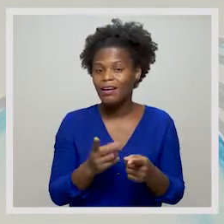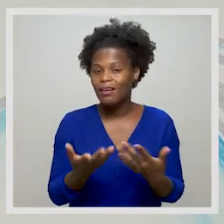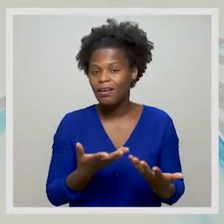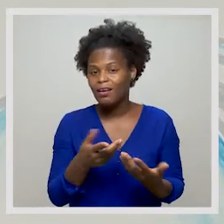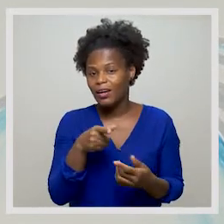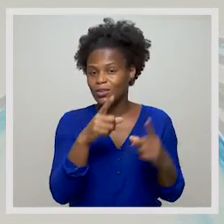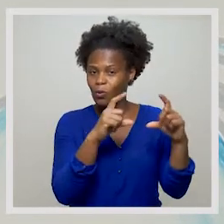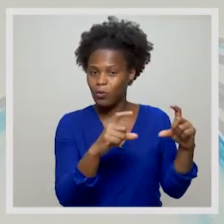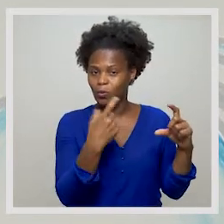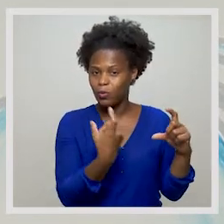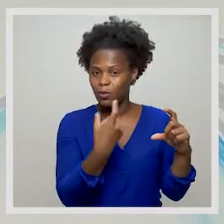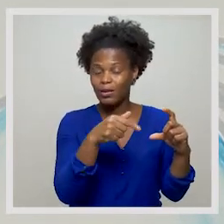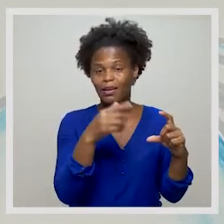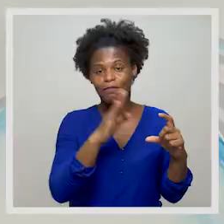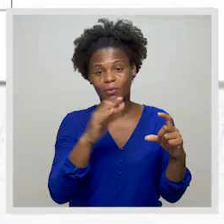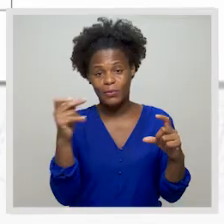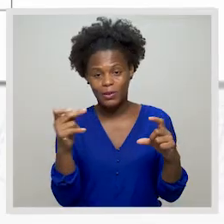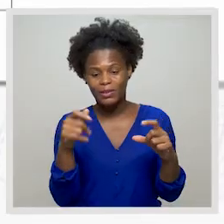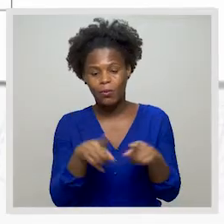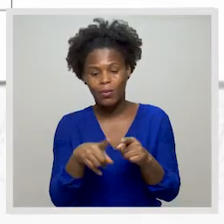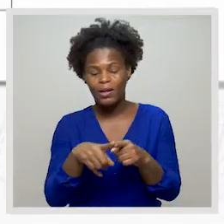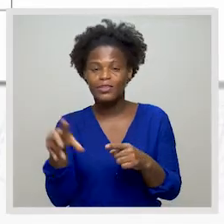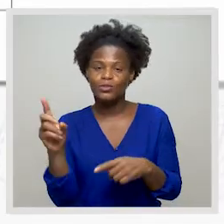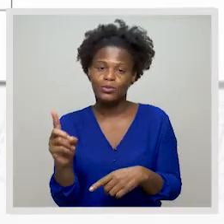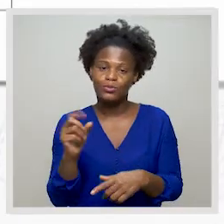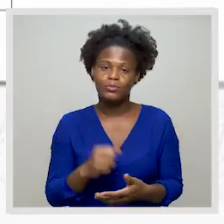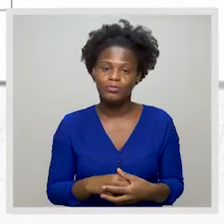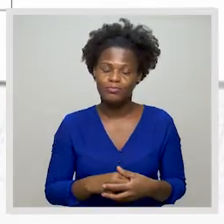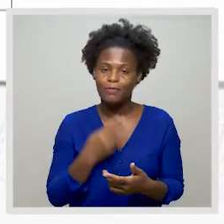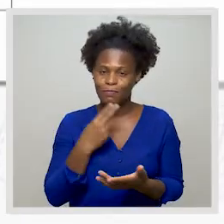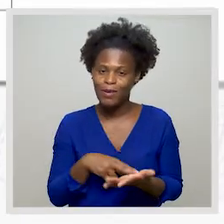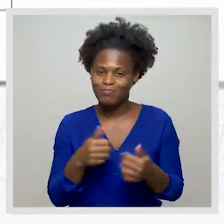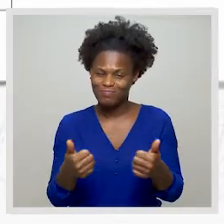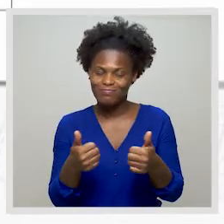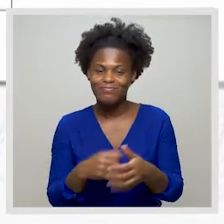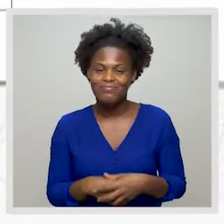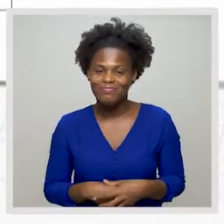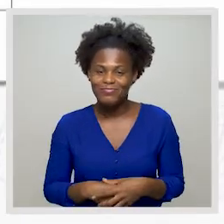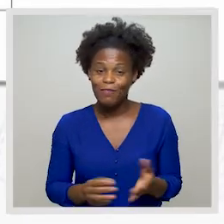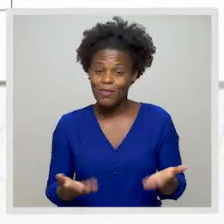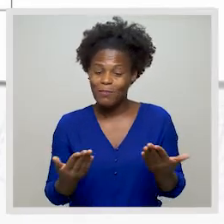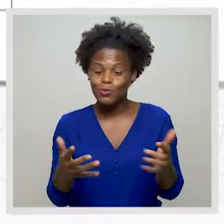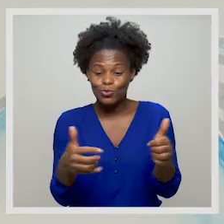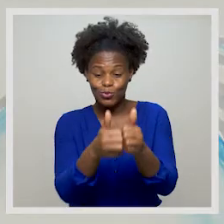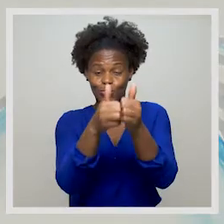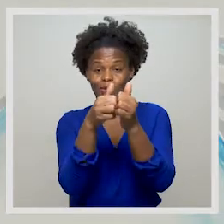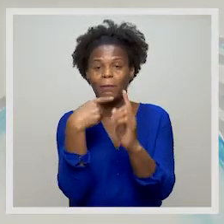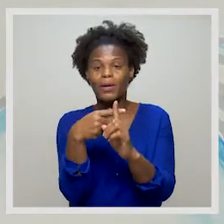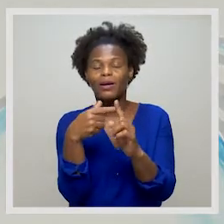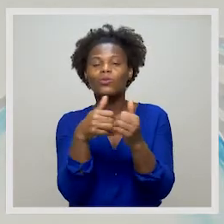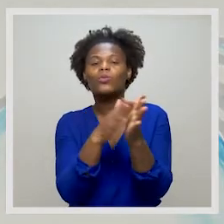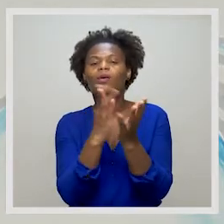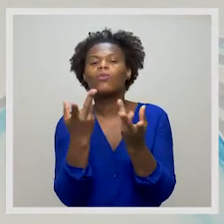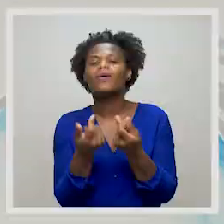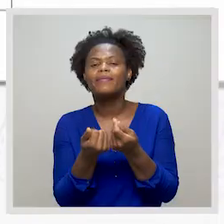Significa que esta classe tem frequência absoluta igual a 6. Correto. Vamos somar o total